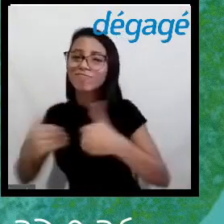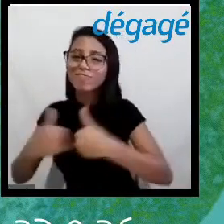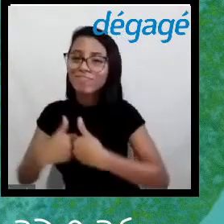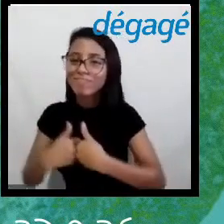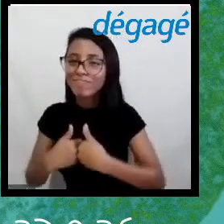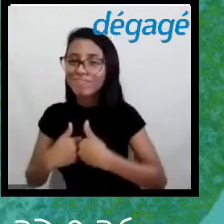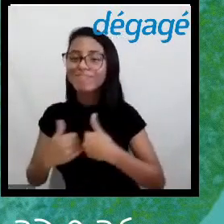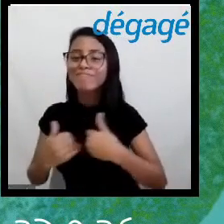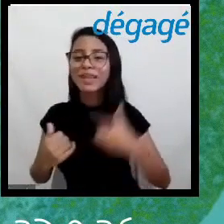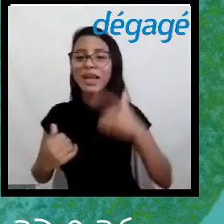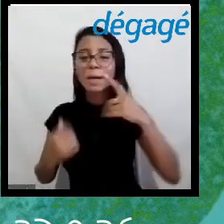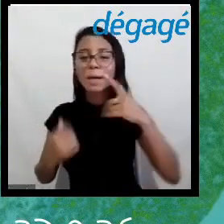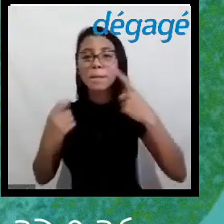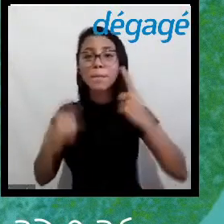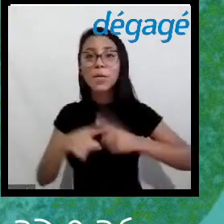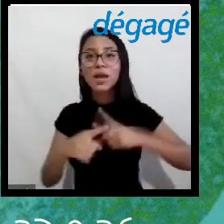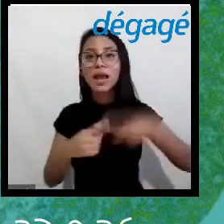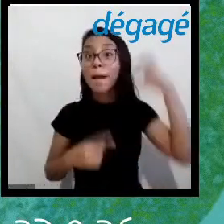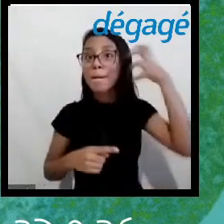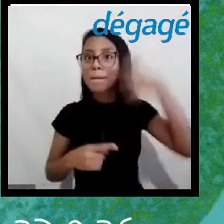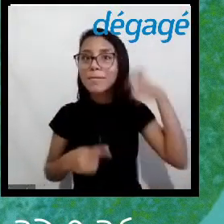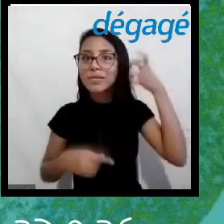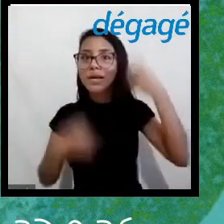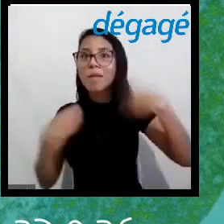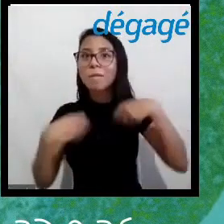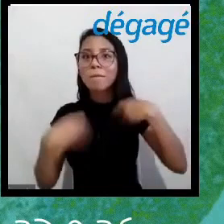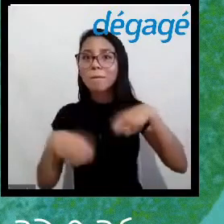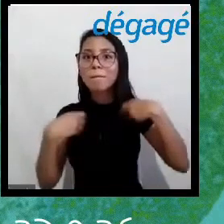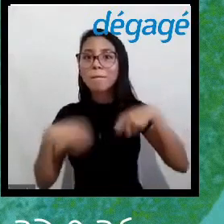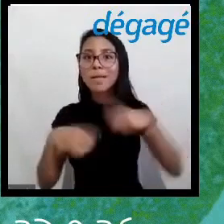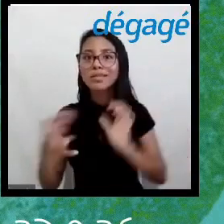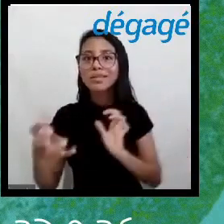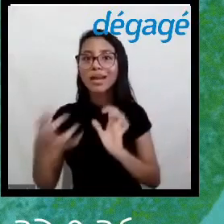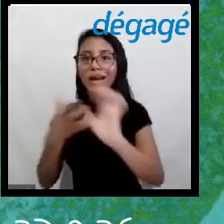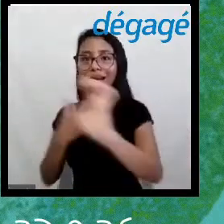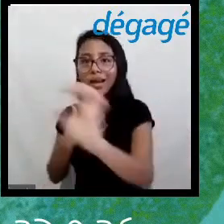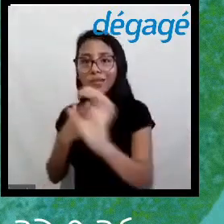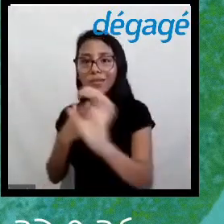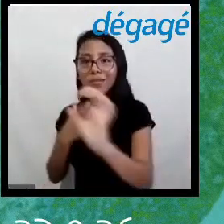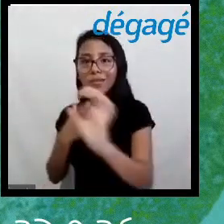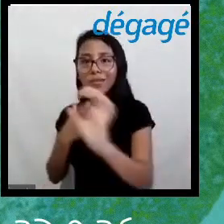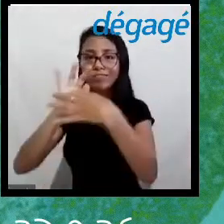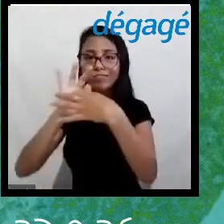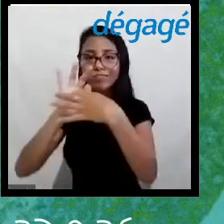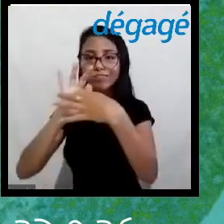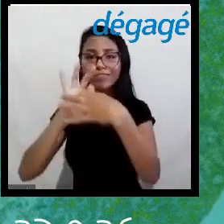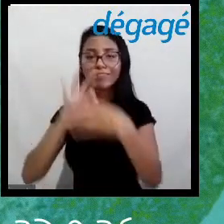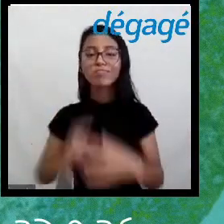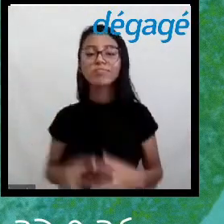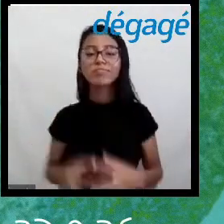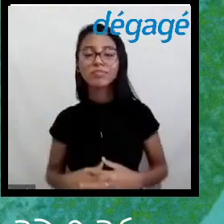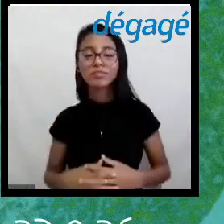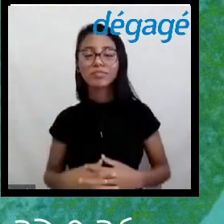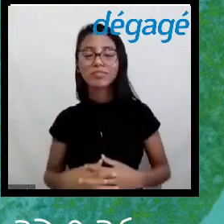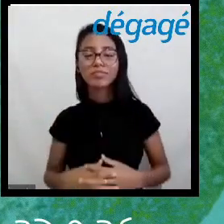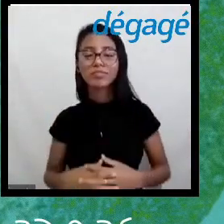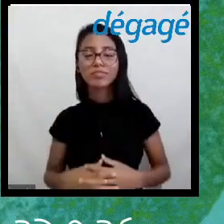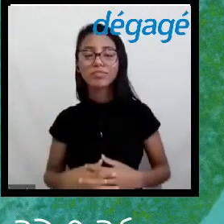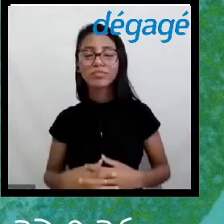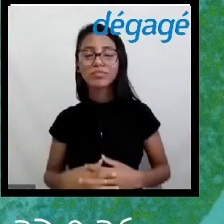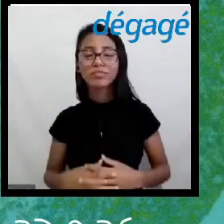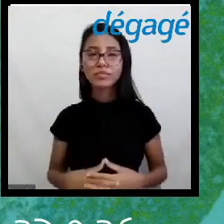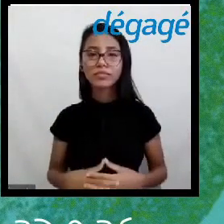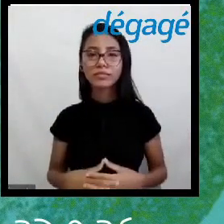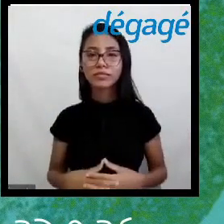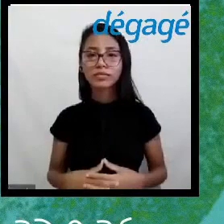E isso possibilita aquela, enfim, visão do quebra-cabeça, né?